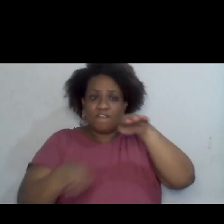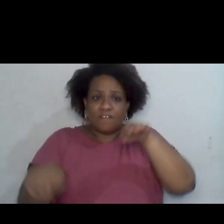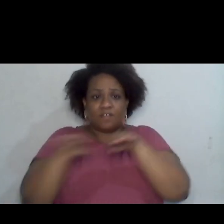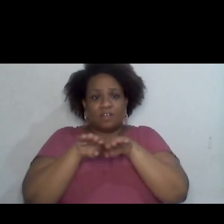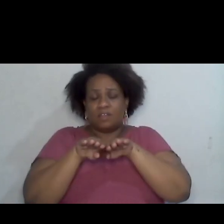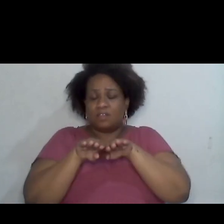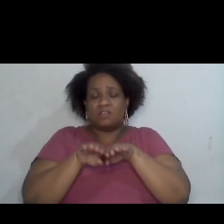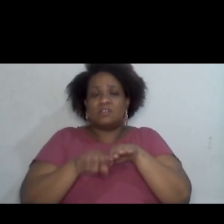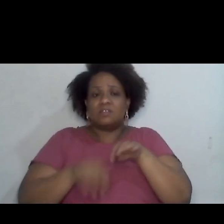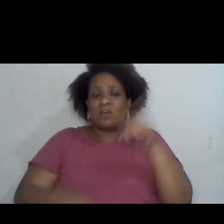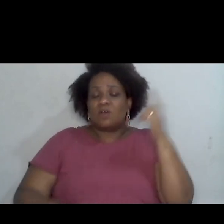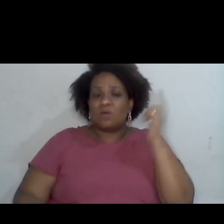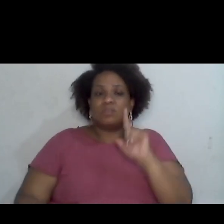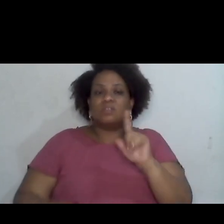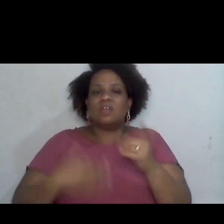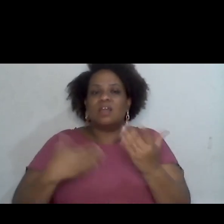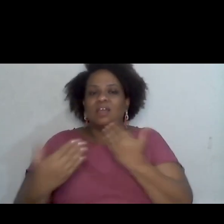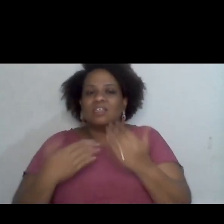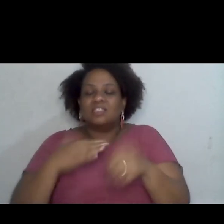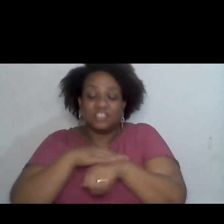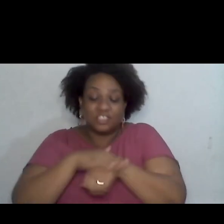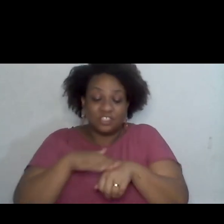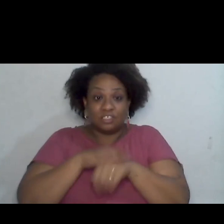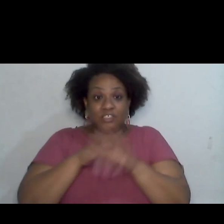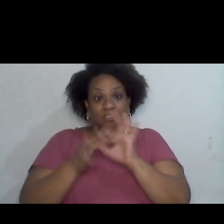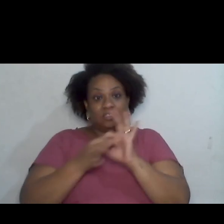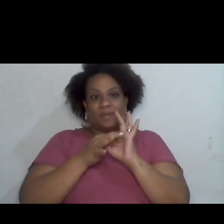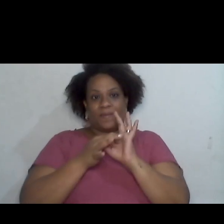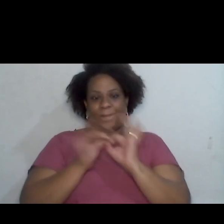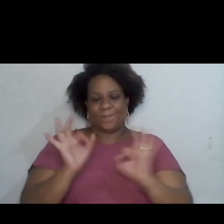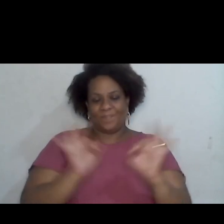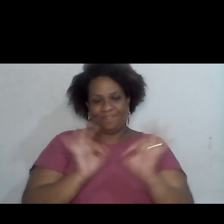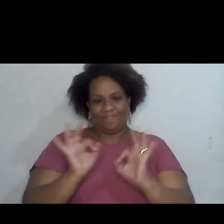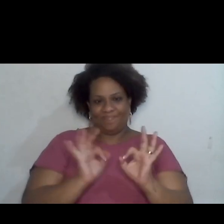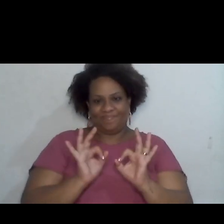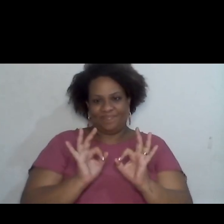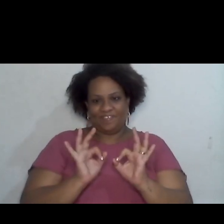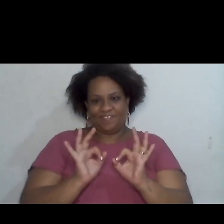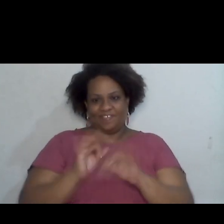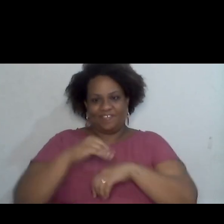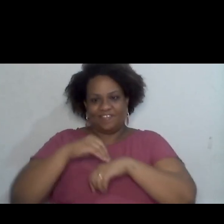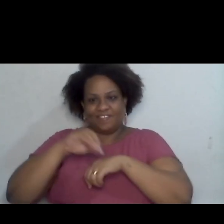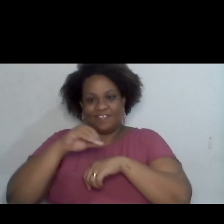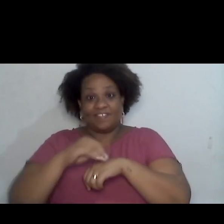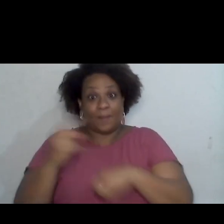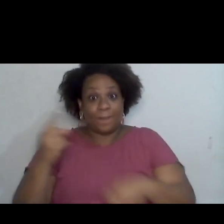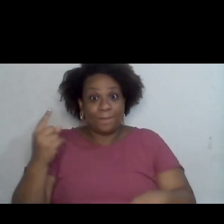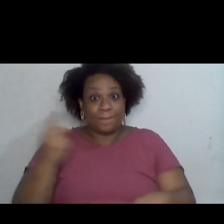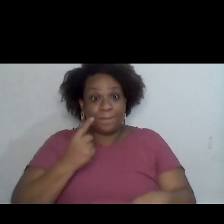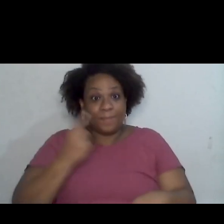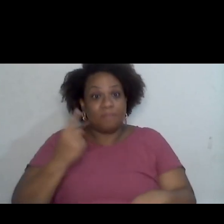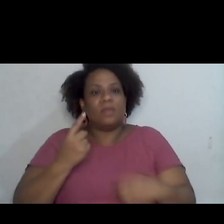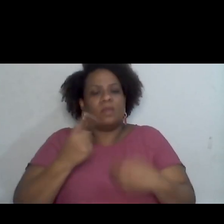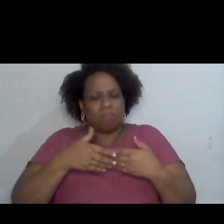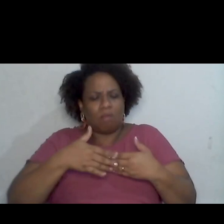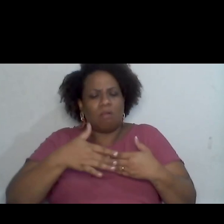fazer com diálogo, com união e com organização. Então, esse foi o primeiro de muitos diálogos